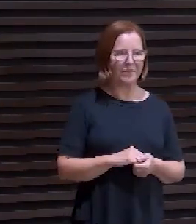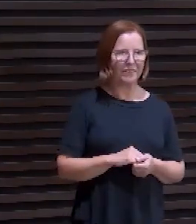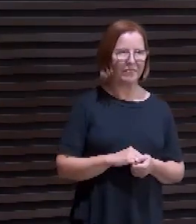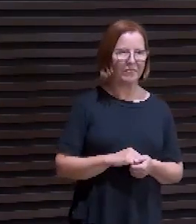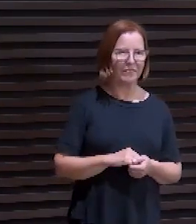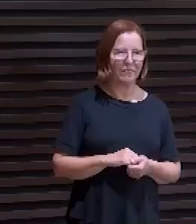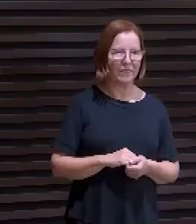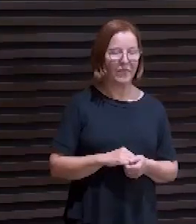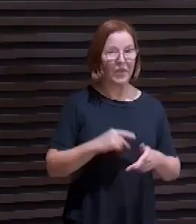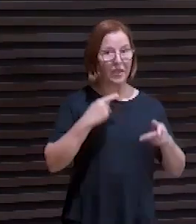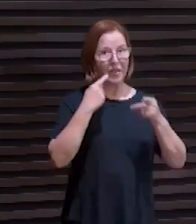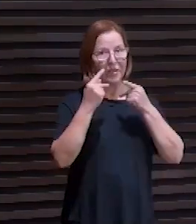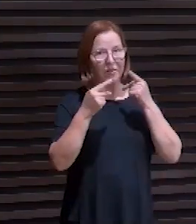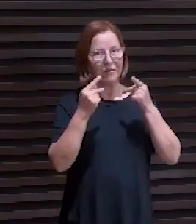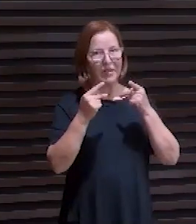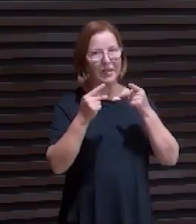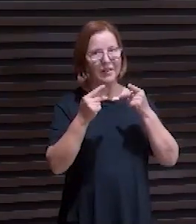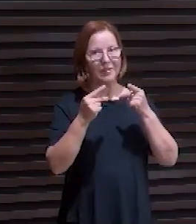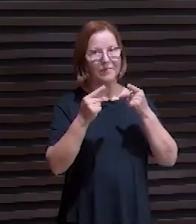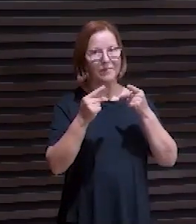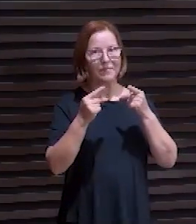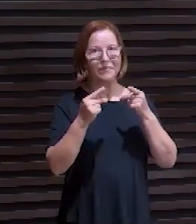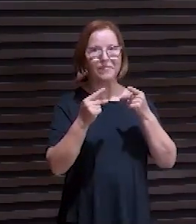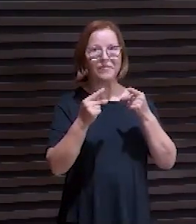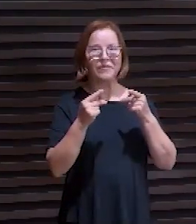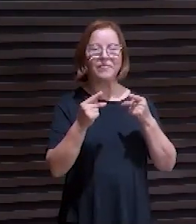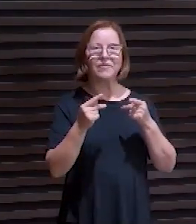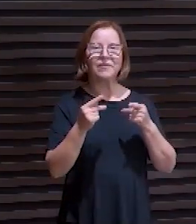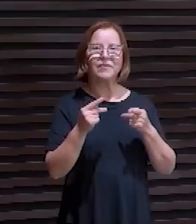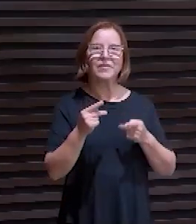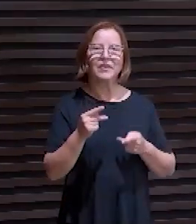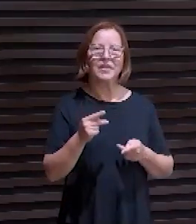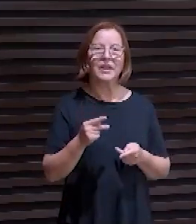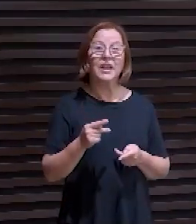E ele diz aqui, tendo, pois, quem?